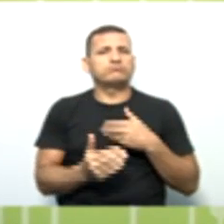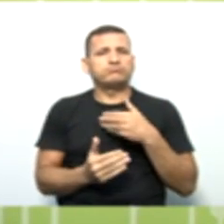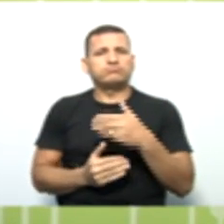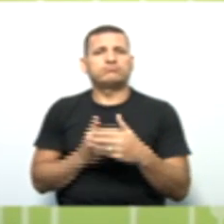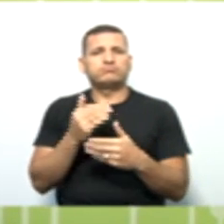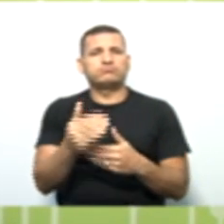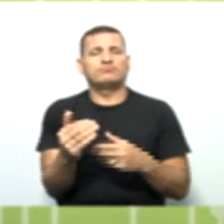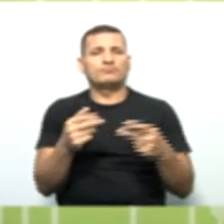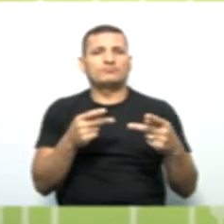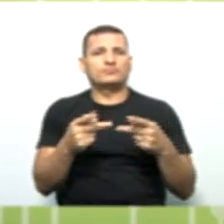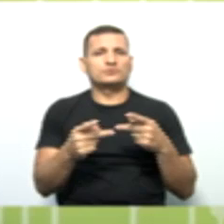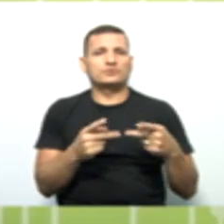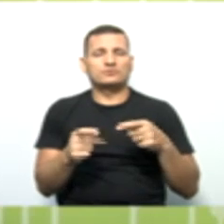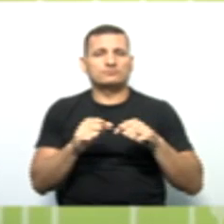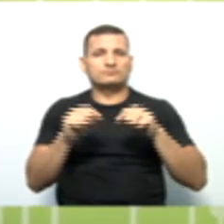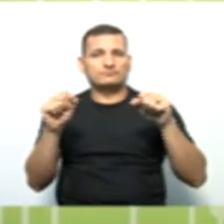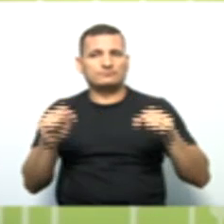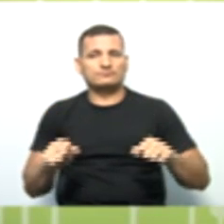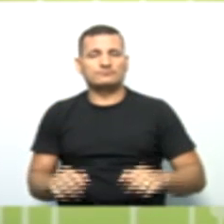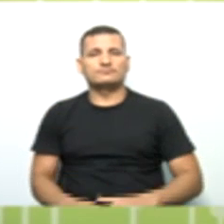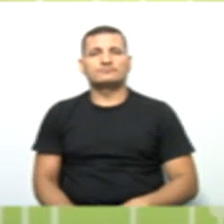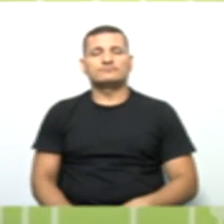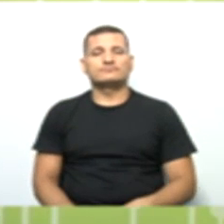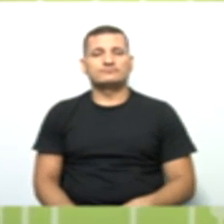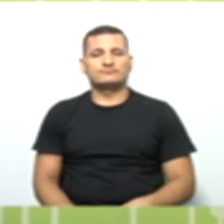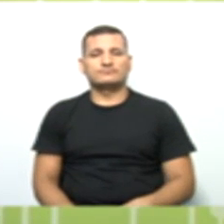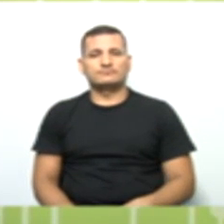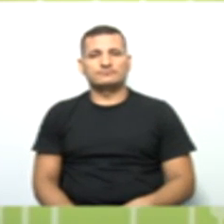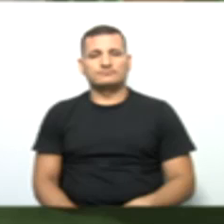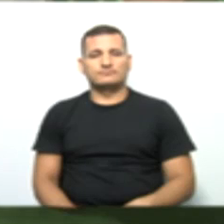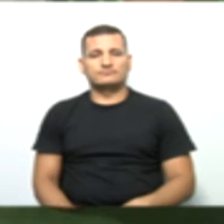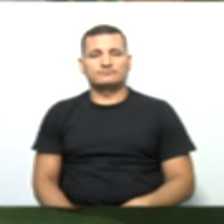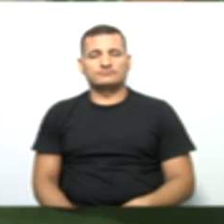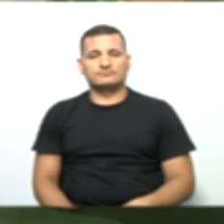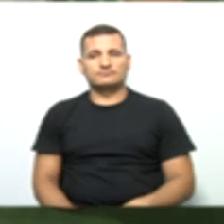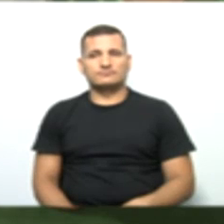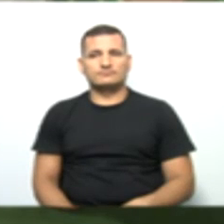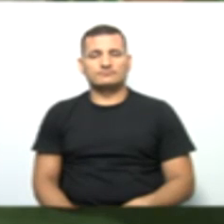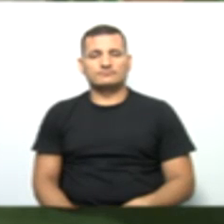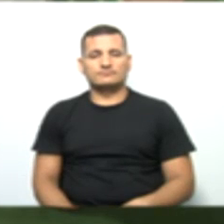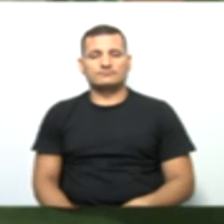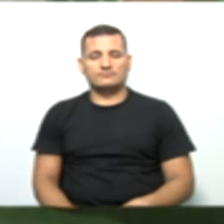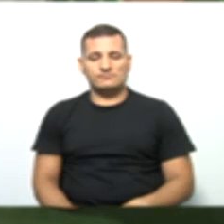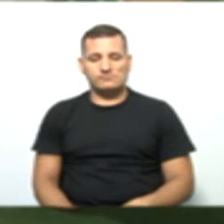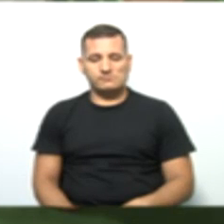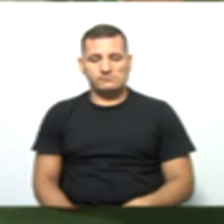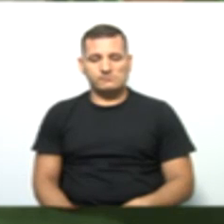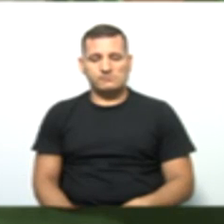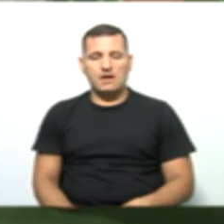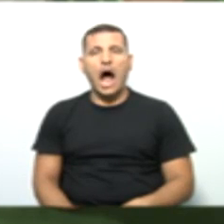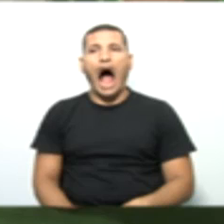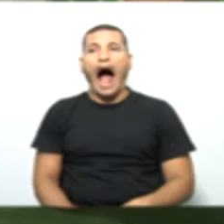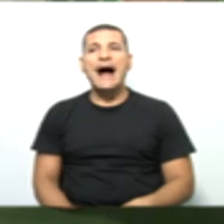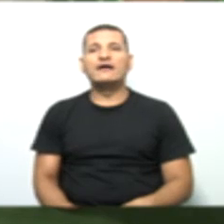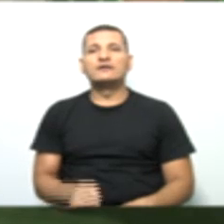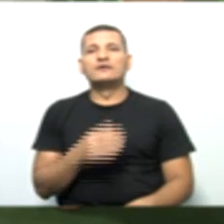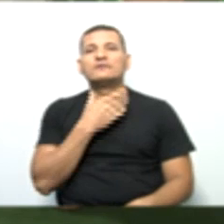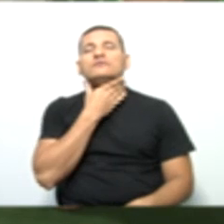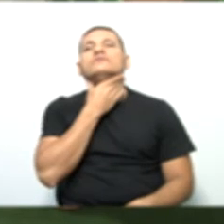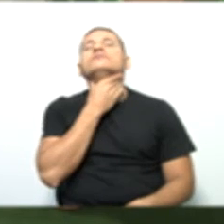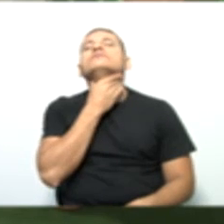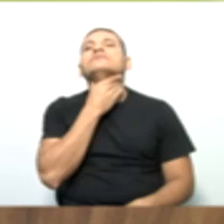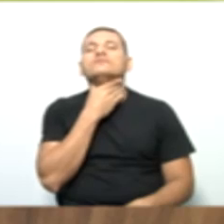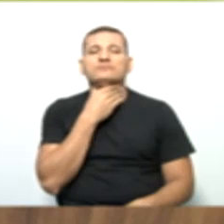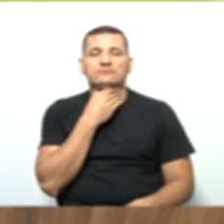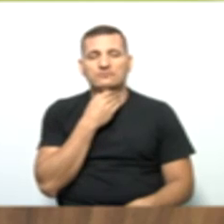de desenvolvimento de um software, gente? A gente teve algumas contribuições aqui, professor. Lá de Cujubim, os alunos